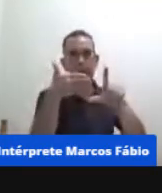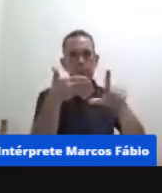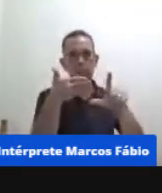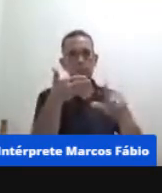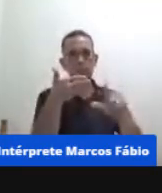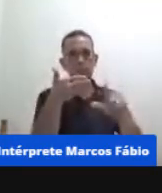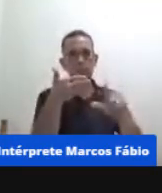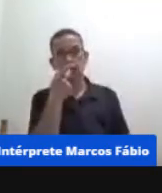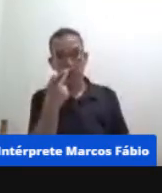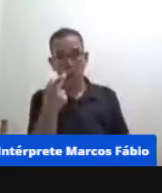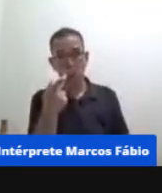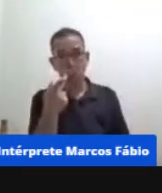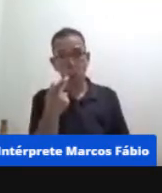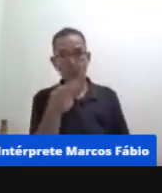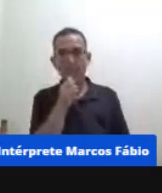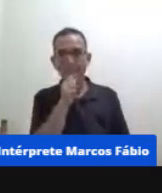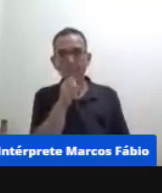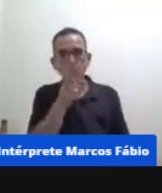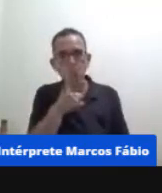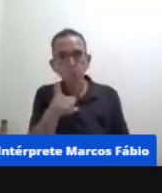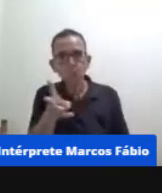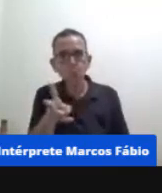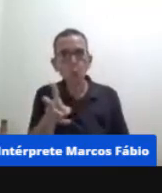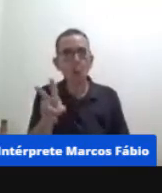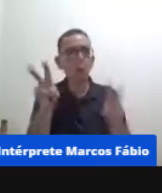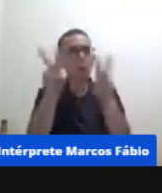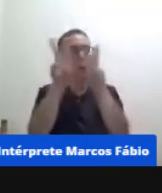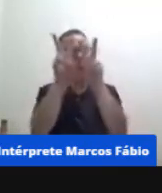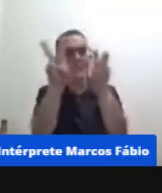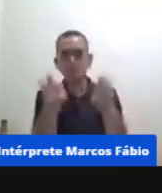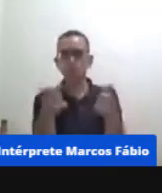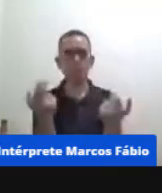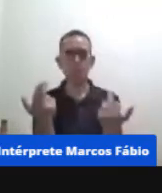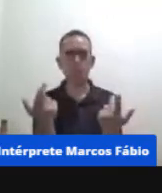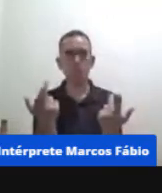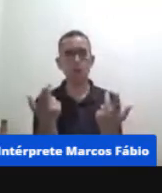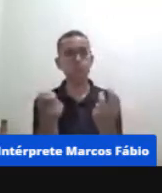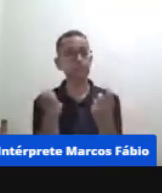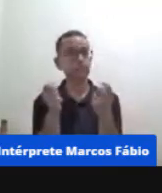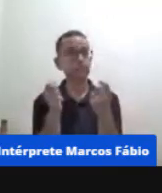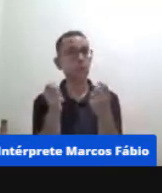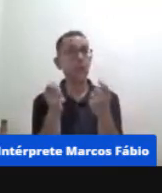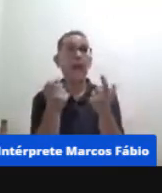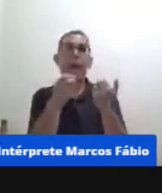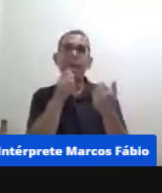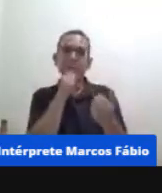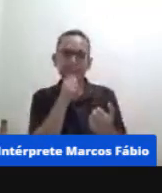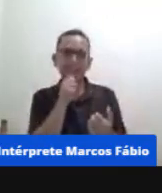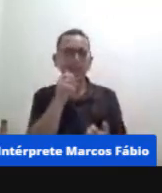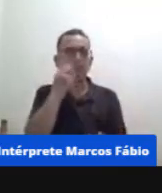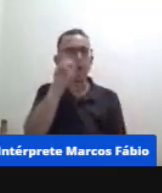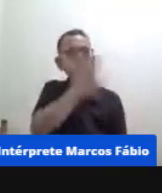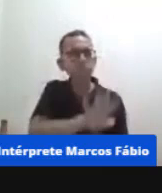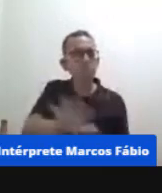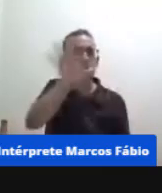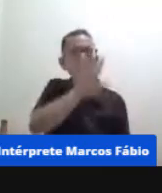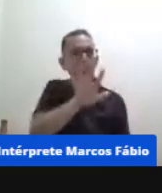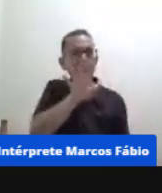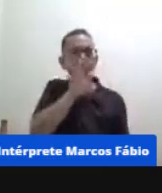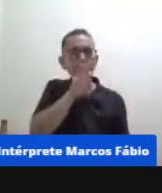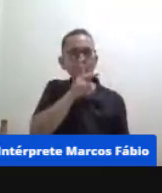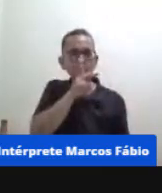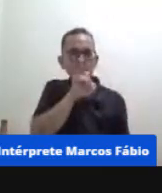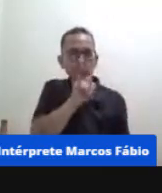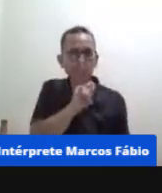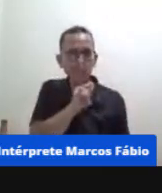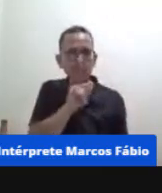texto, a gente não deixou de falar da situação, da figura paterna, mas a gente trouxe junto apoio